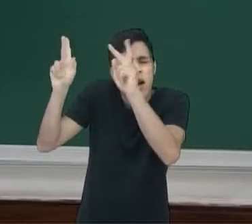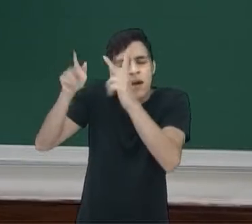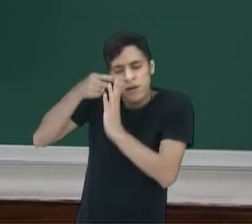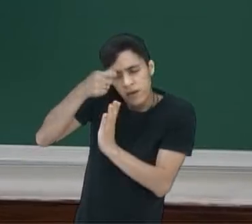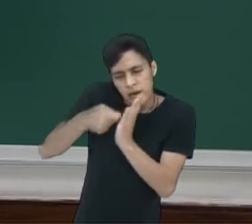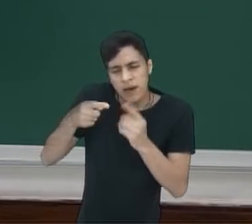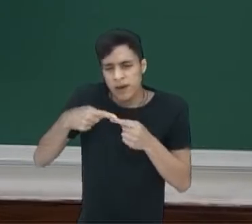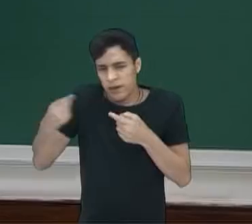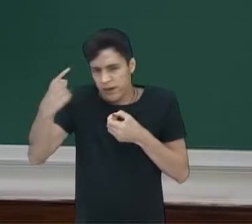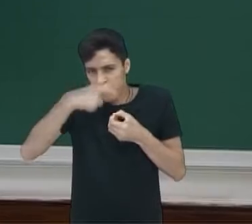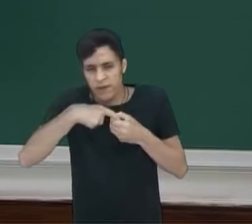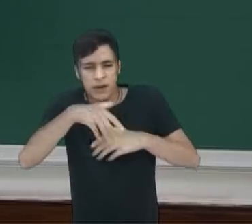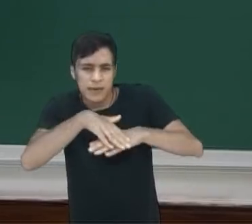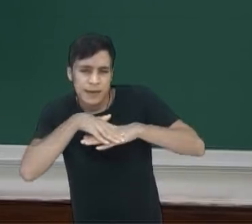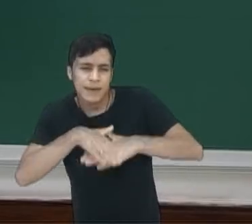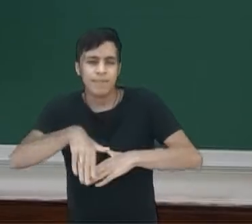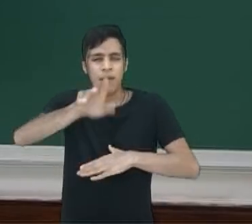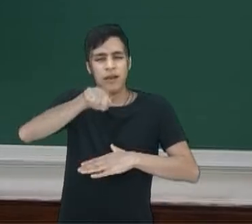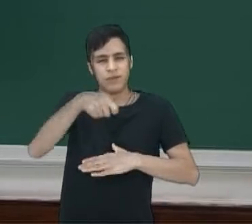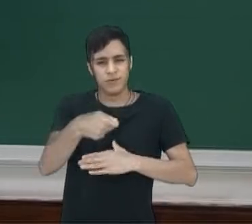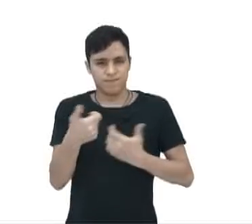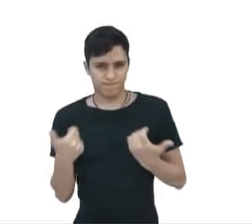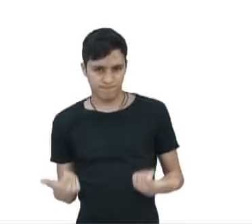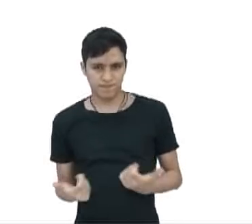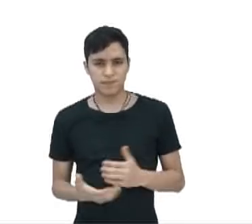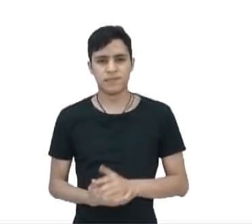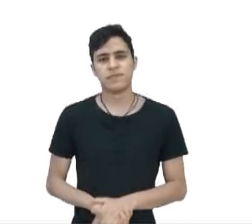já voltamos aqui para conversar mais sobre isso.